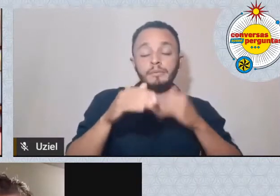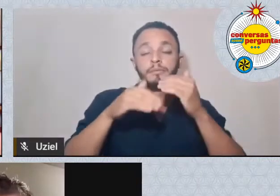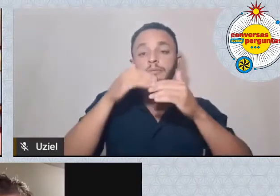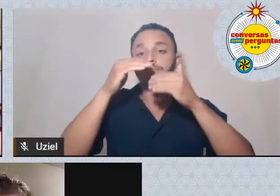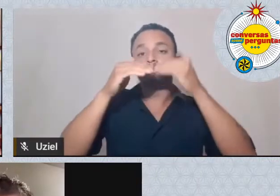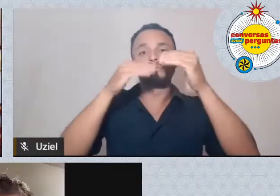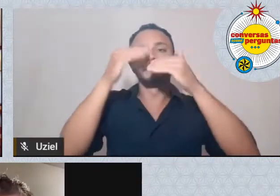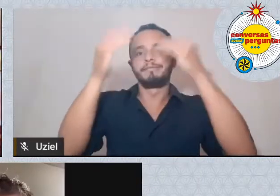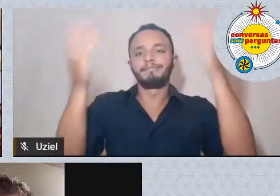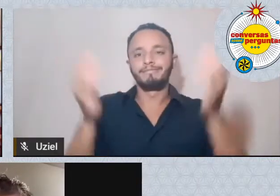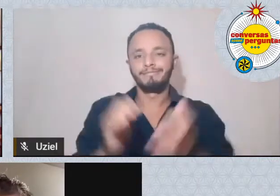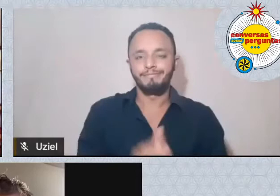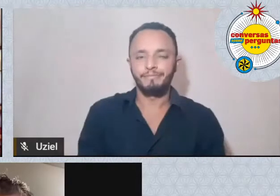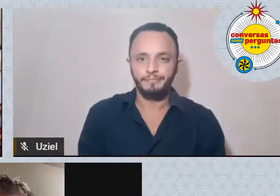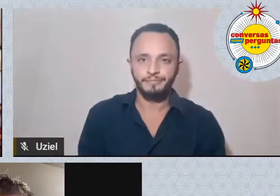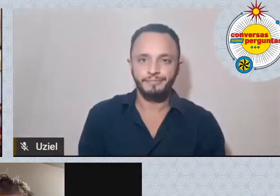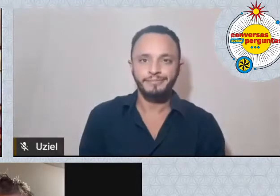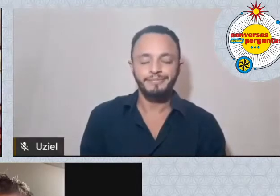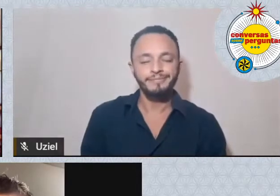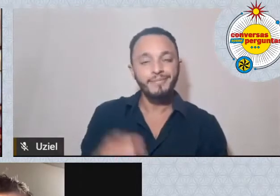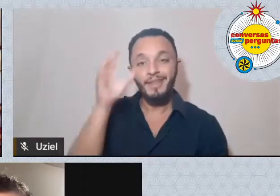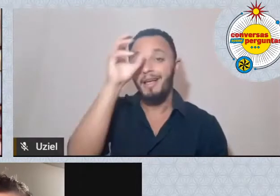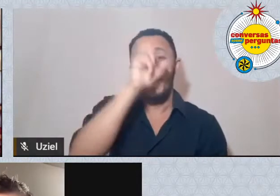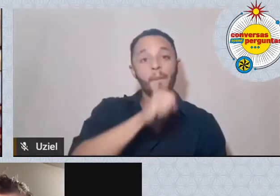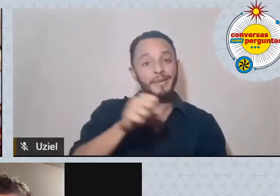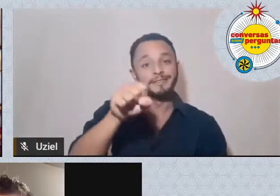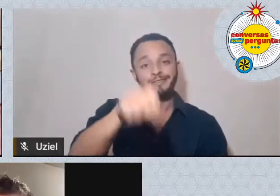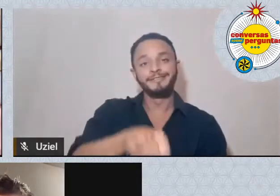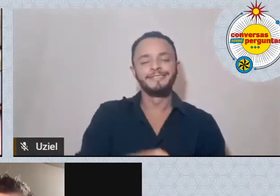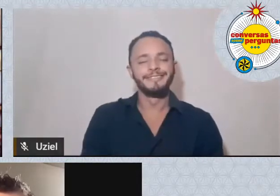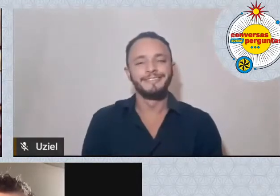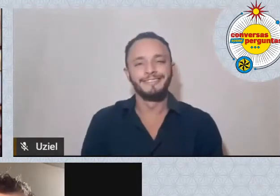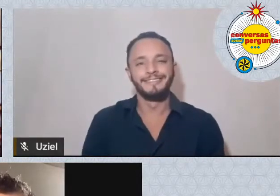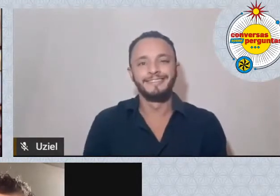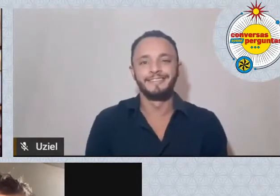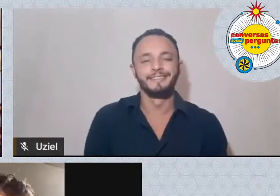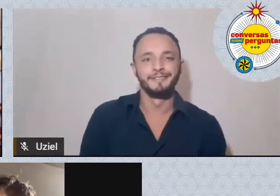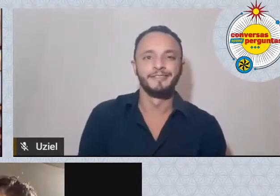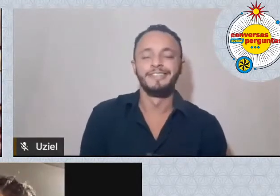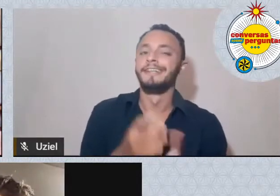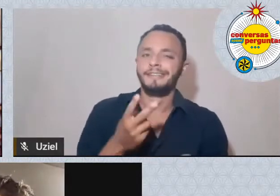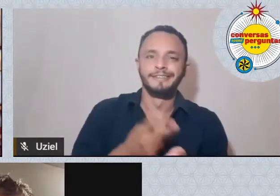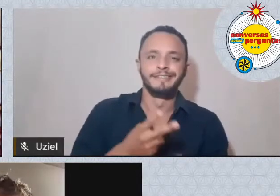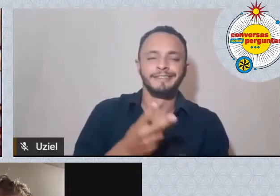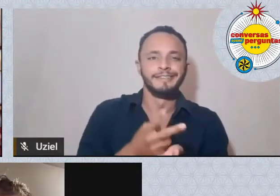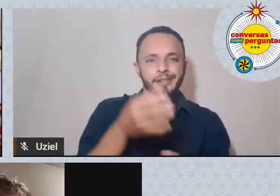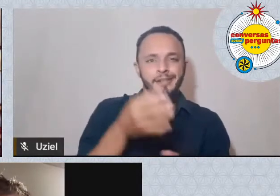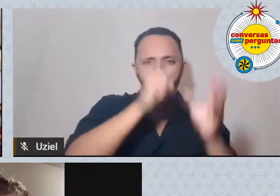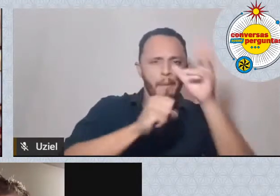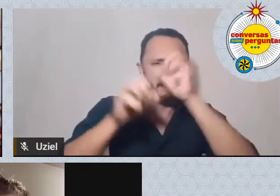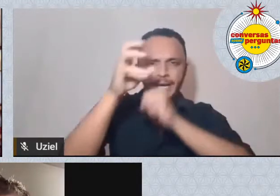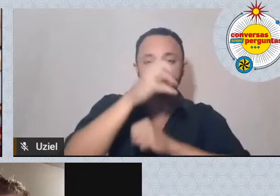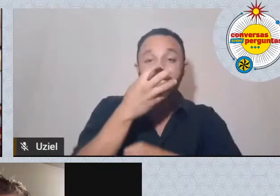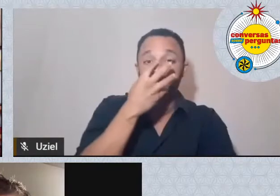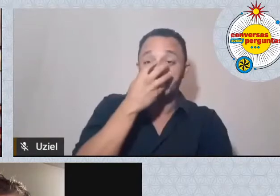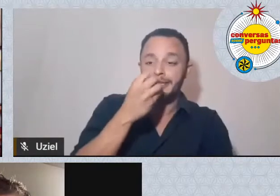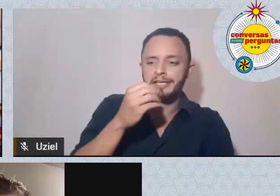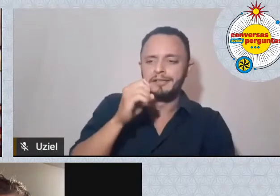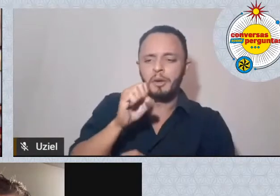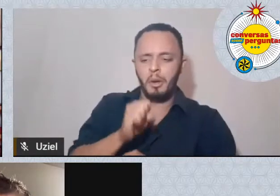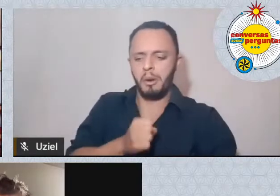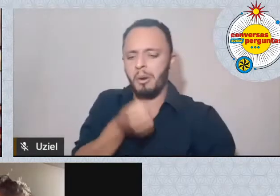Beatriz Braga, aprendi mais essa, tá vendo? Cada. Sempre, né? A gente sempre aprende. Ignoródio. Obrigada,